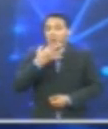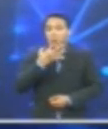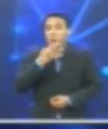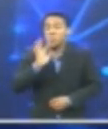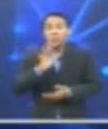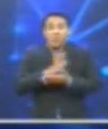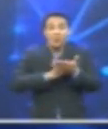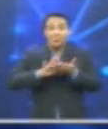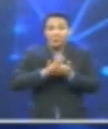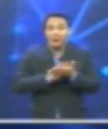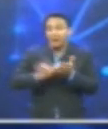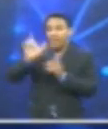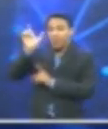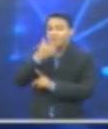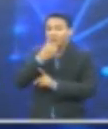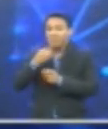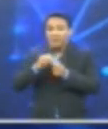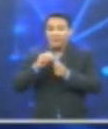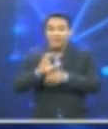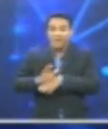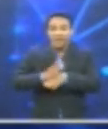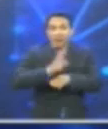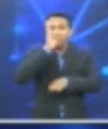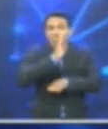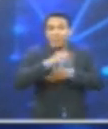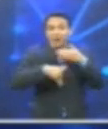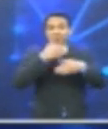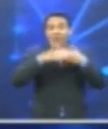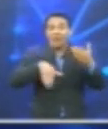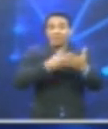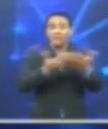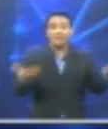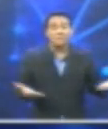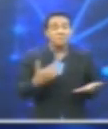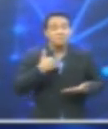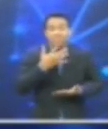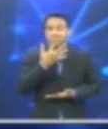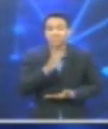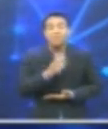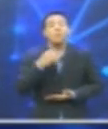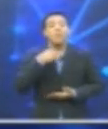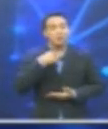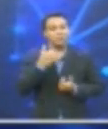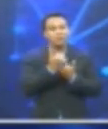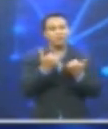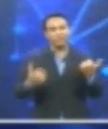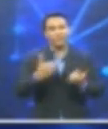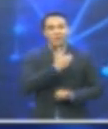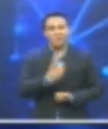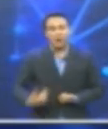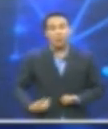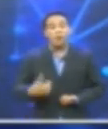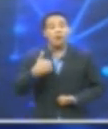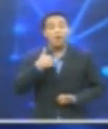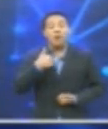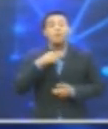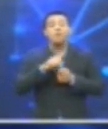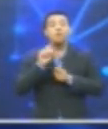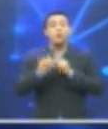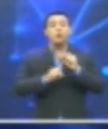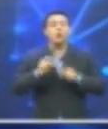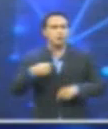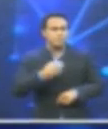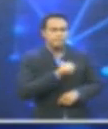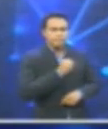até hoje, eu desconheço qualquer ação de Michel Temer. Agora, eu fui vice-governador de um governo que eu ajudei a eleger,